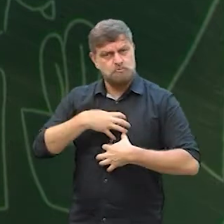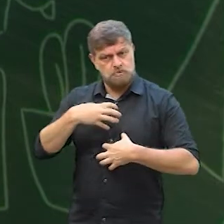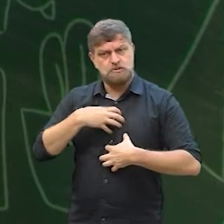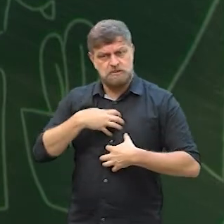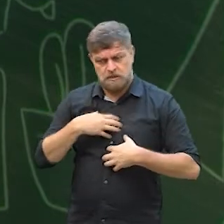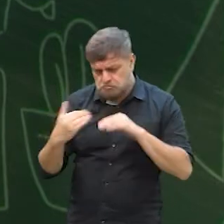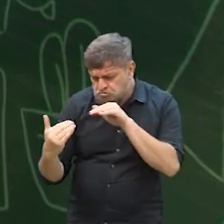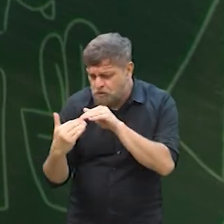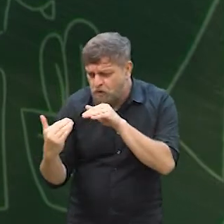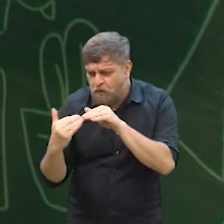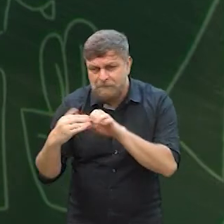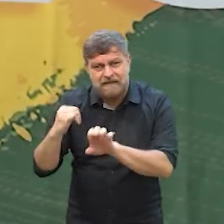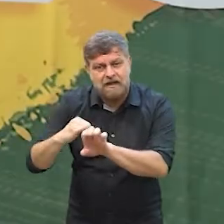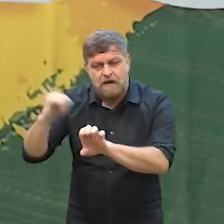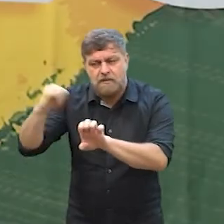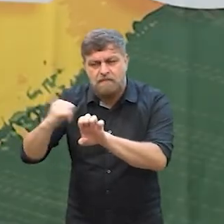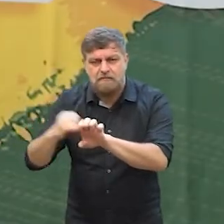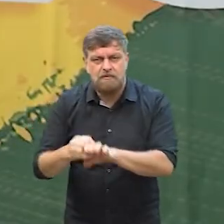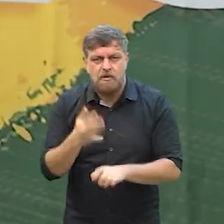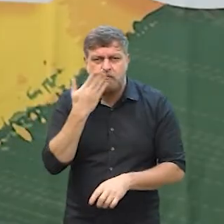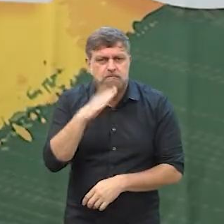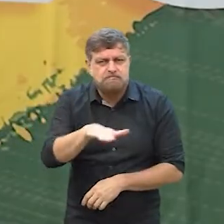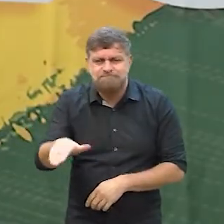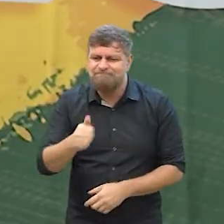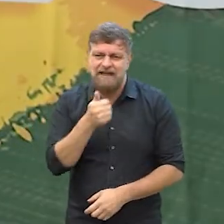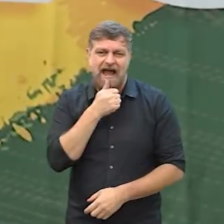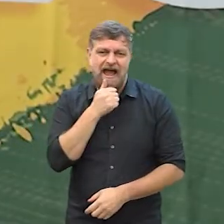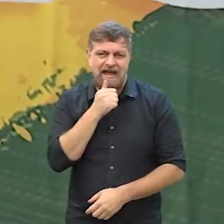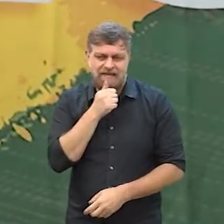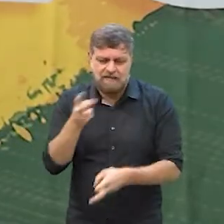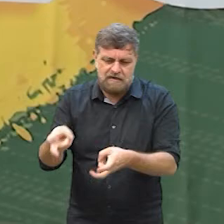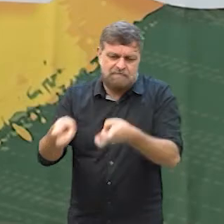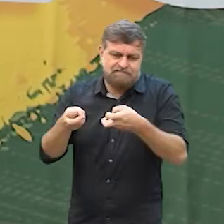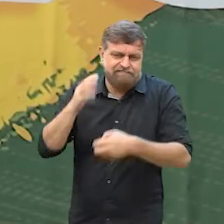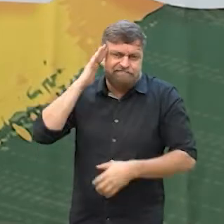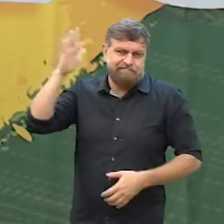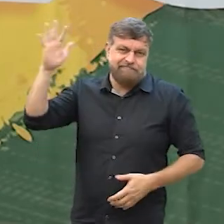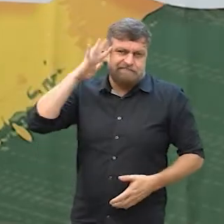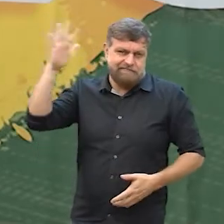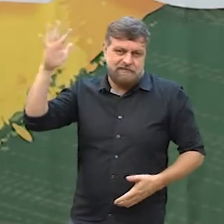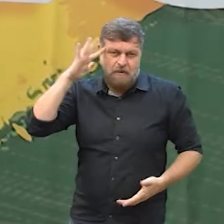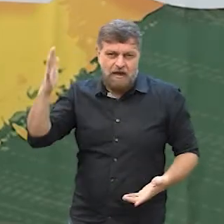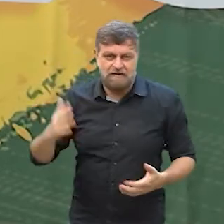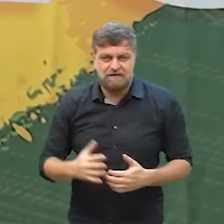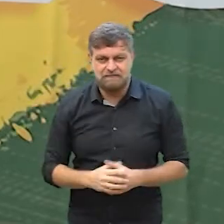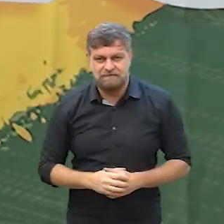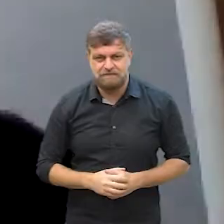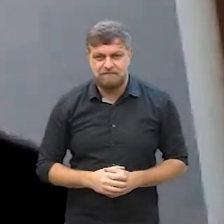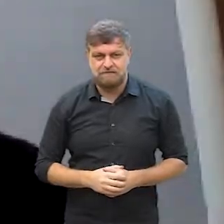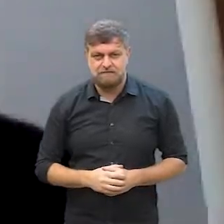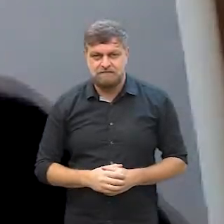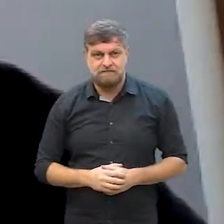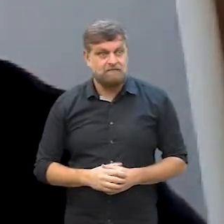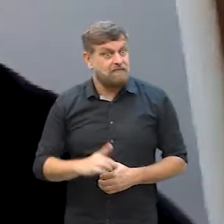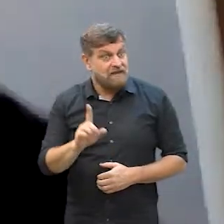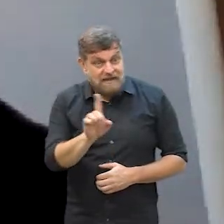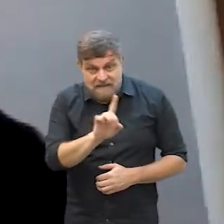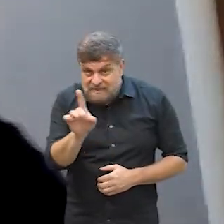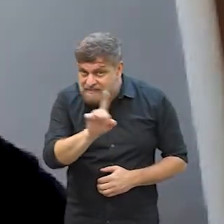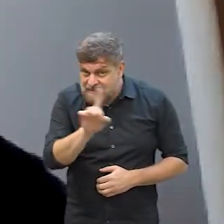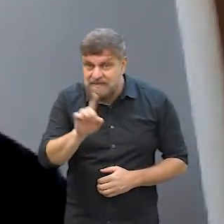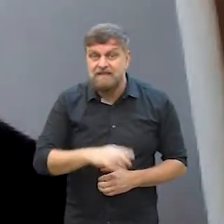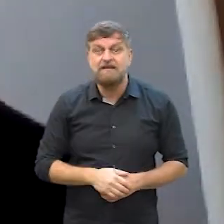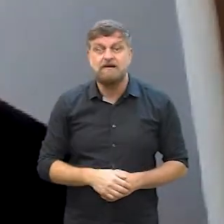pessoa, na criança de empreender, ou é muito cedo, realmente é uma utopia, uma viagem falar isso? Não é viagem,